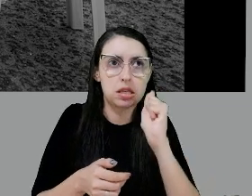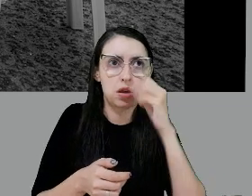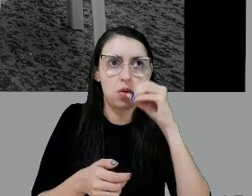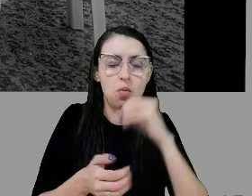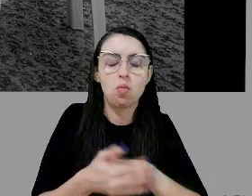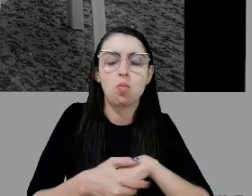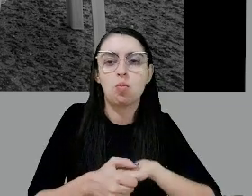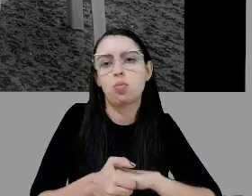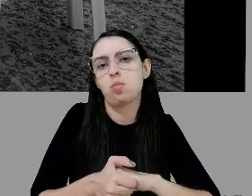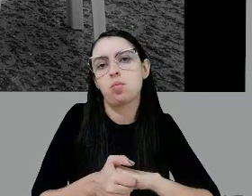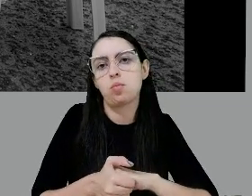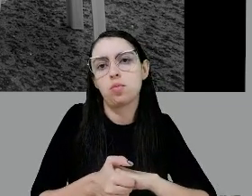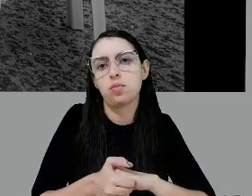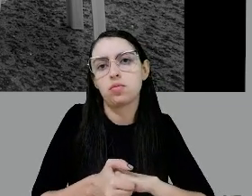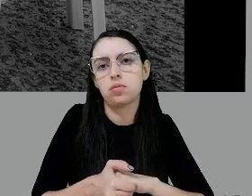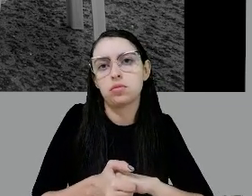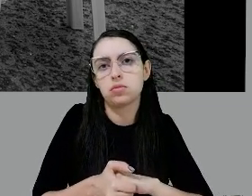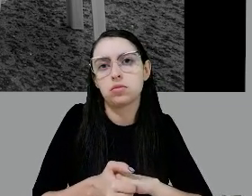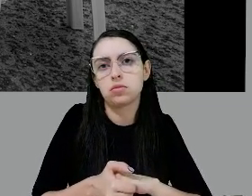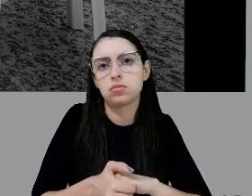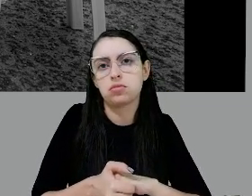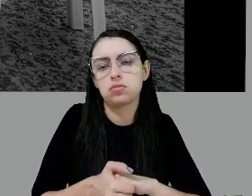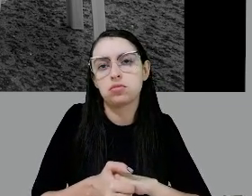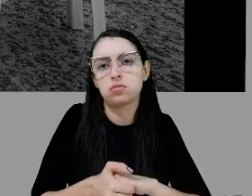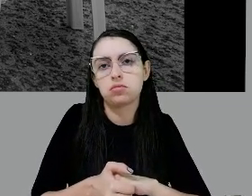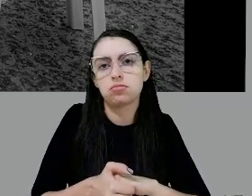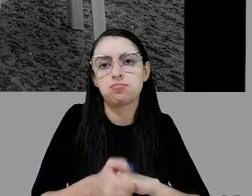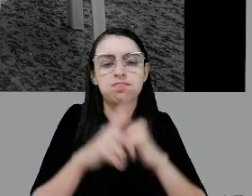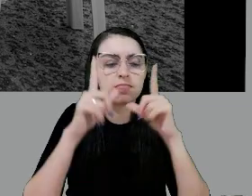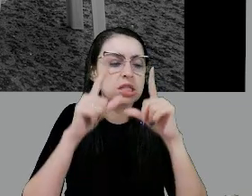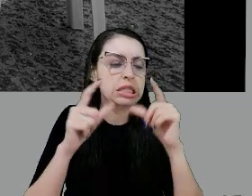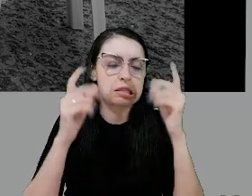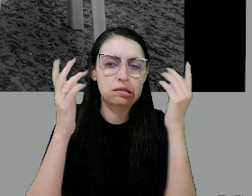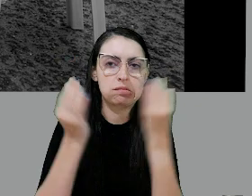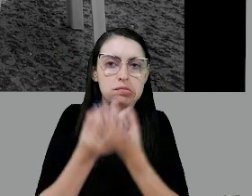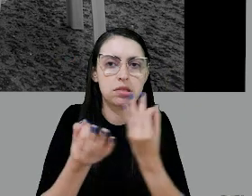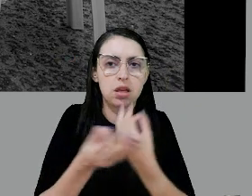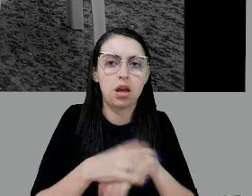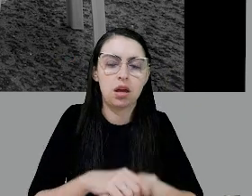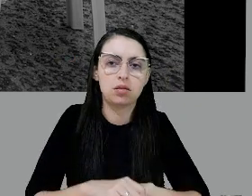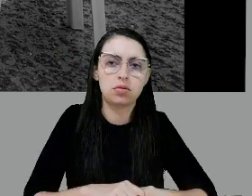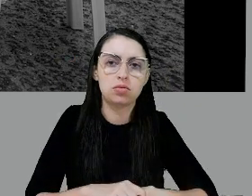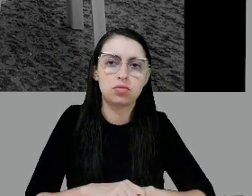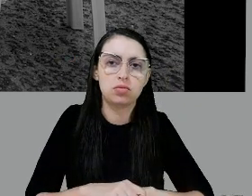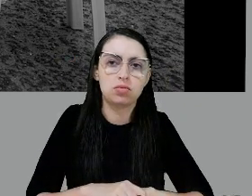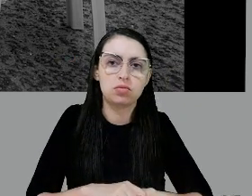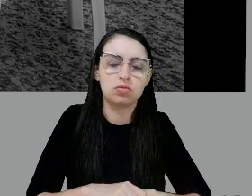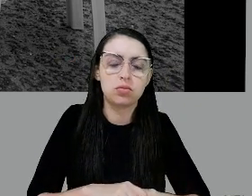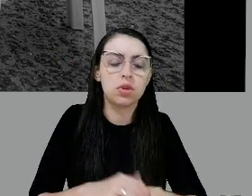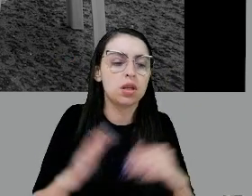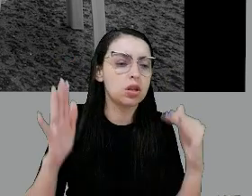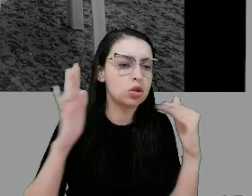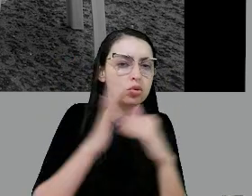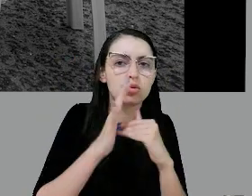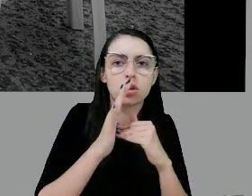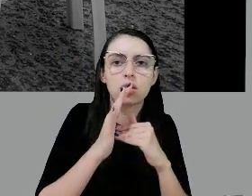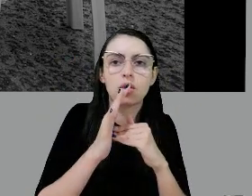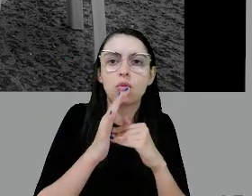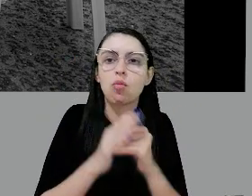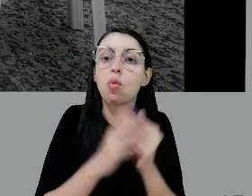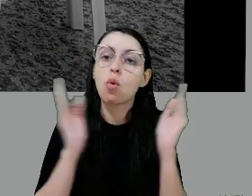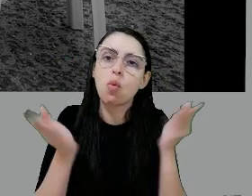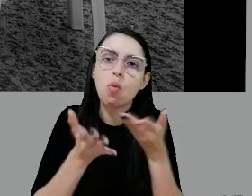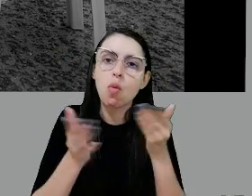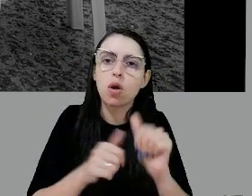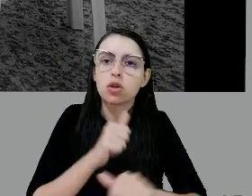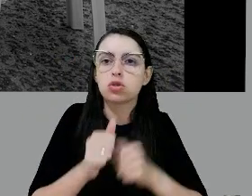Uma proposição de um ensaio fotográfico, se chegou à